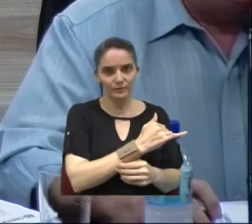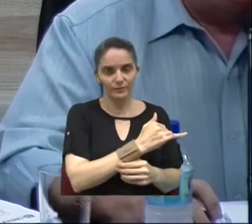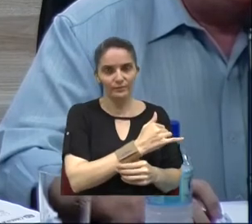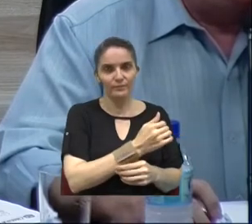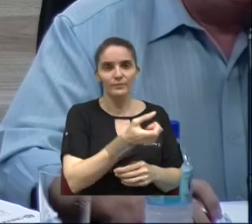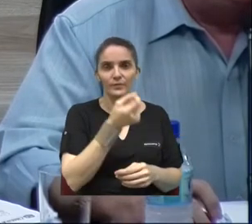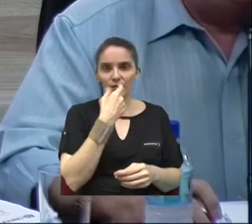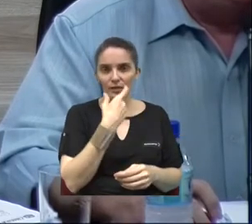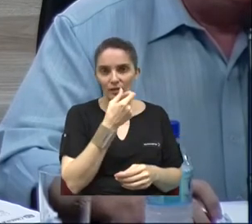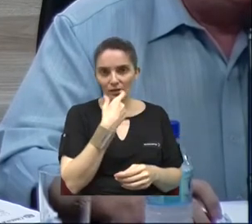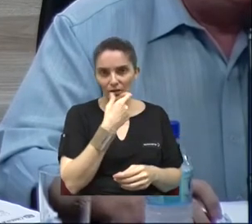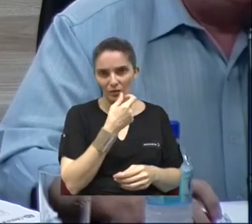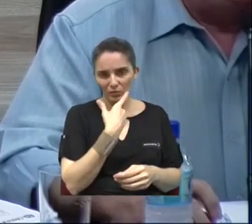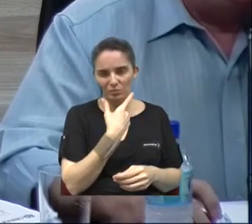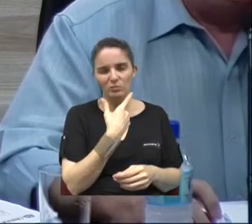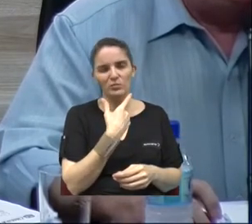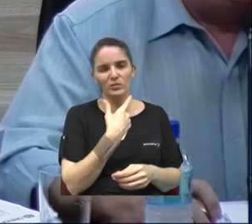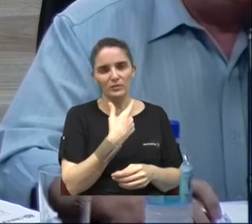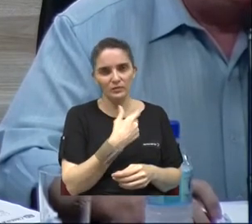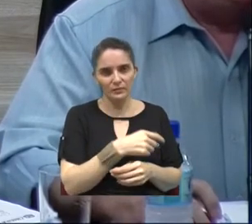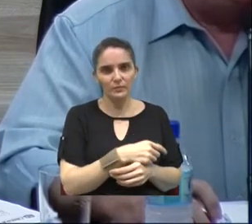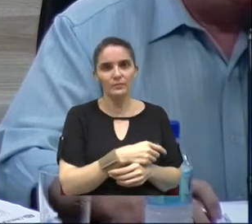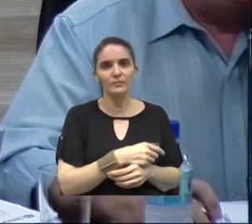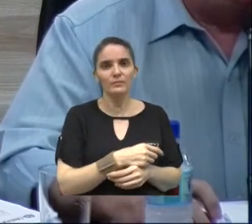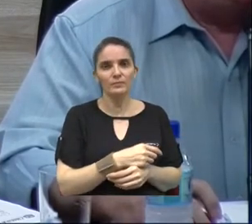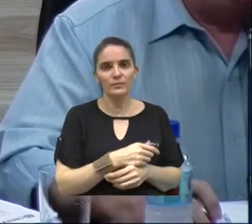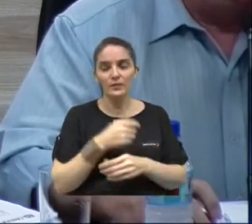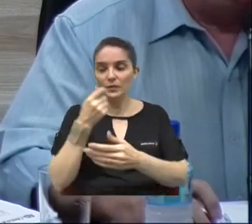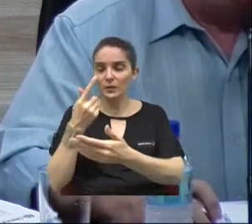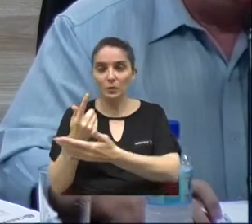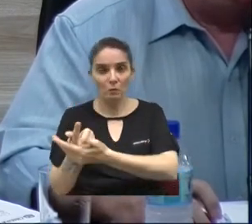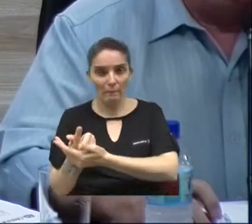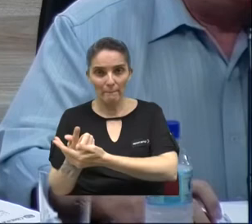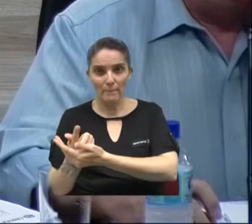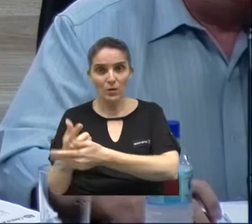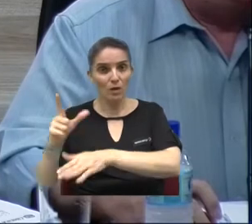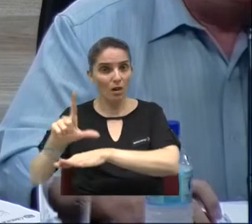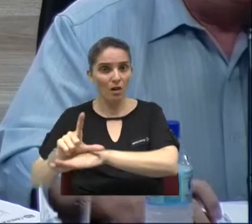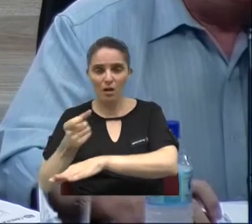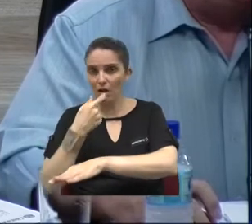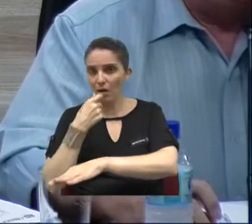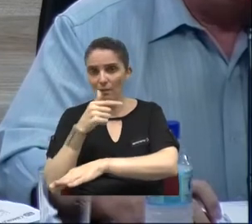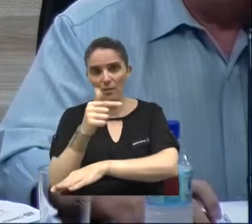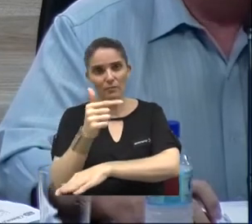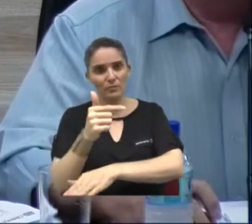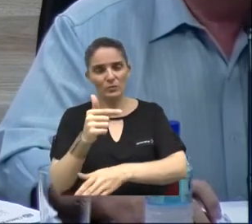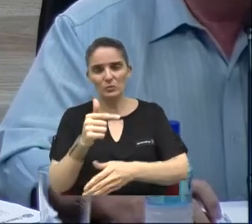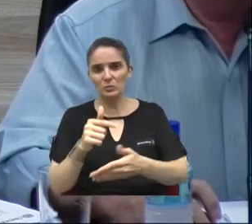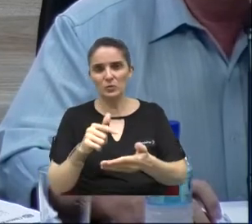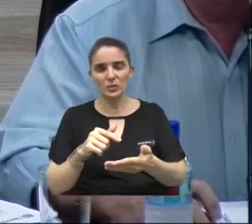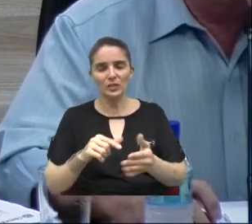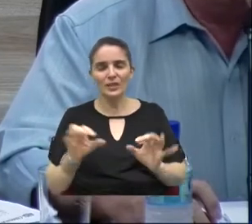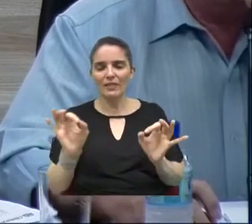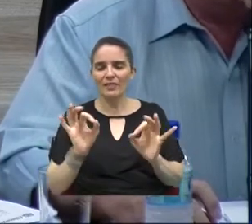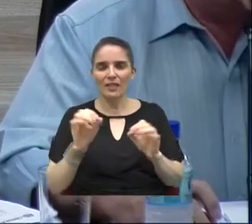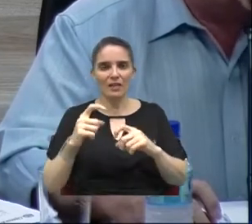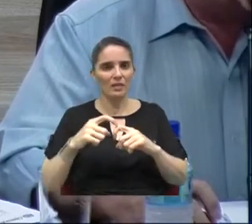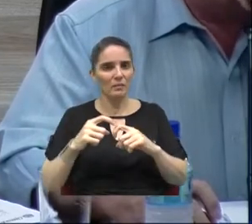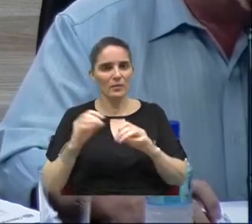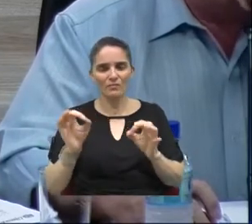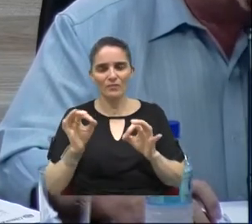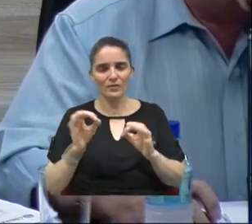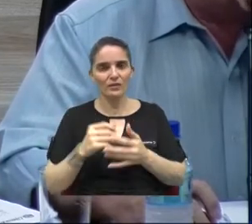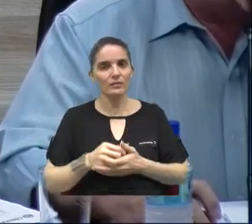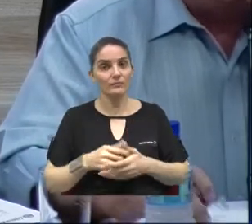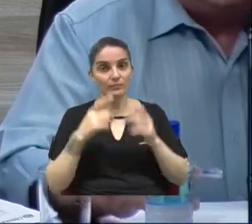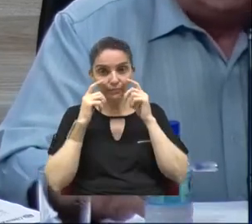feito uso dessa medicação, comprou na farmácia, sem prescrição, sem receita nenhuma. Então, realmente, fico alerta.